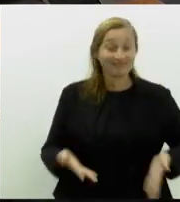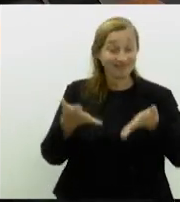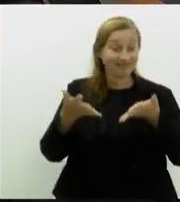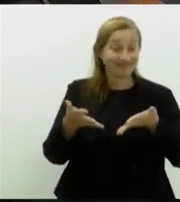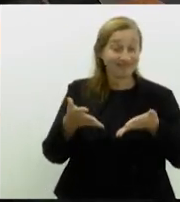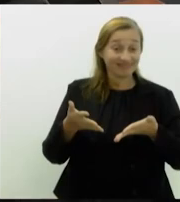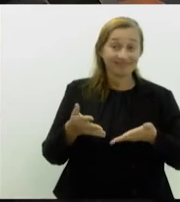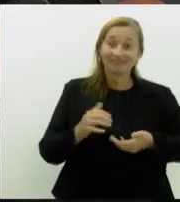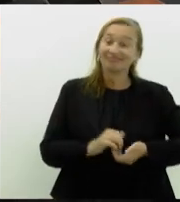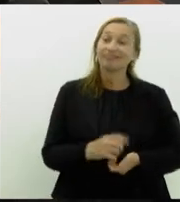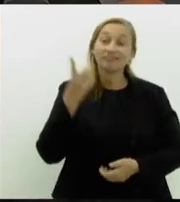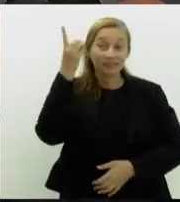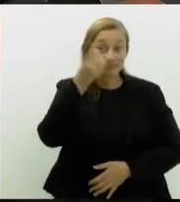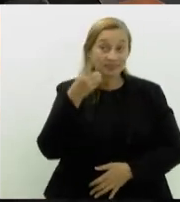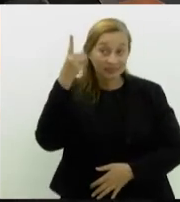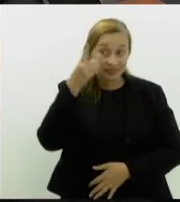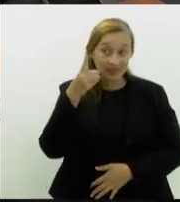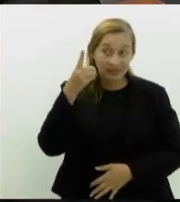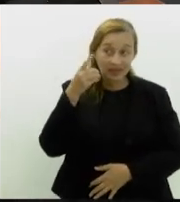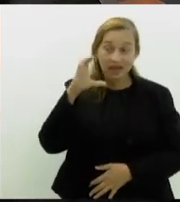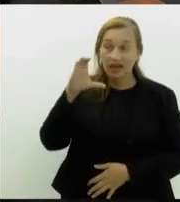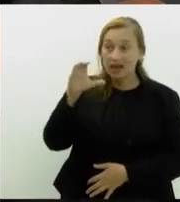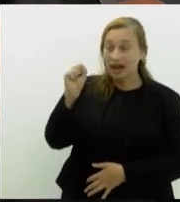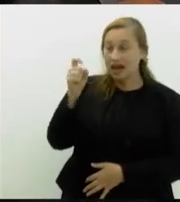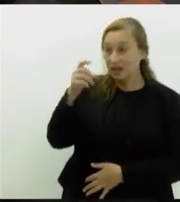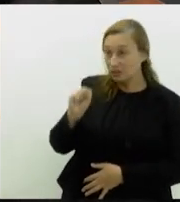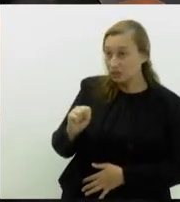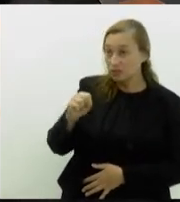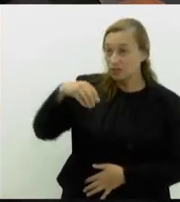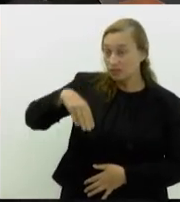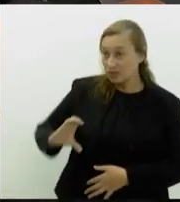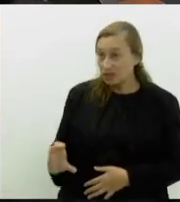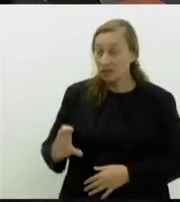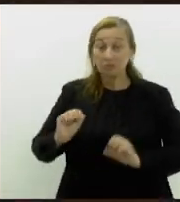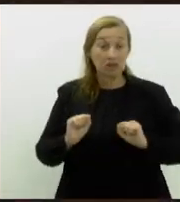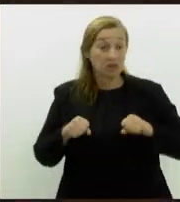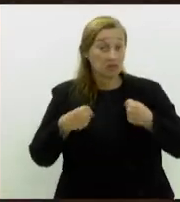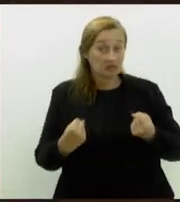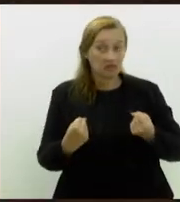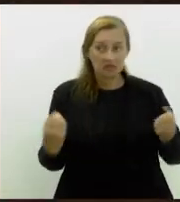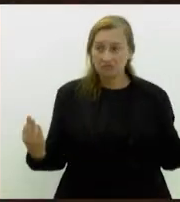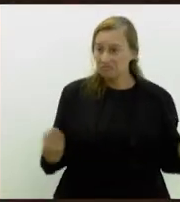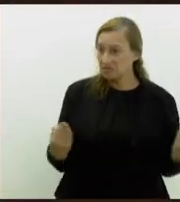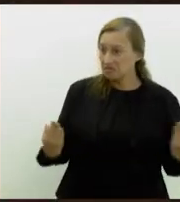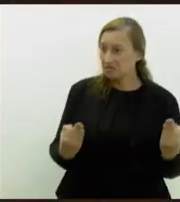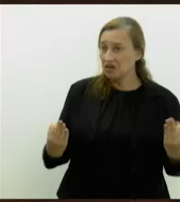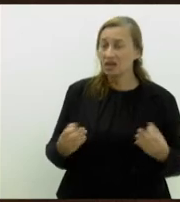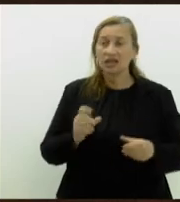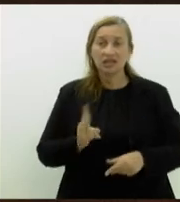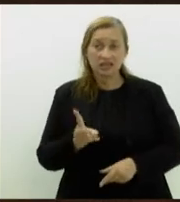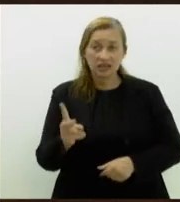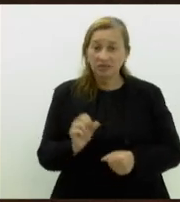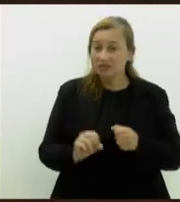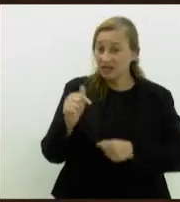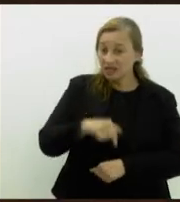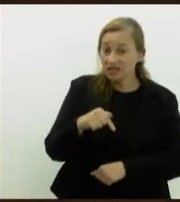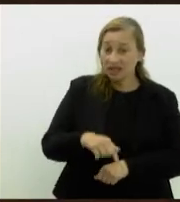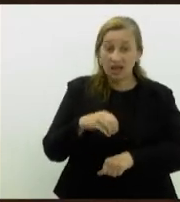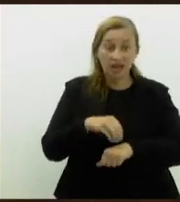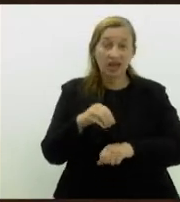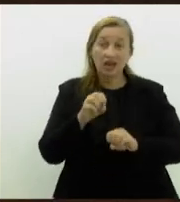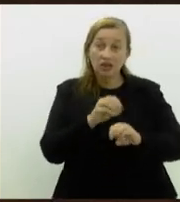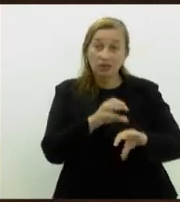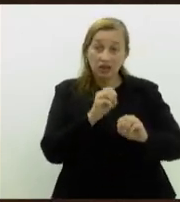excelentíssimo e nobilíssimo deputado Carlos Mink pela defesa intransigente que sempre fez aqui, é verdade, da educação